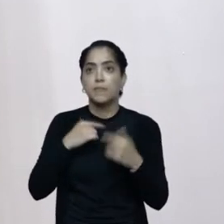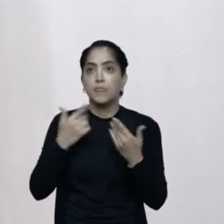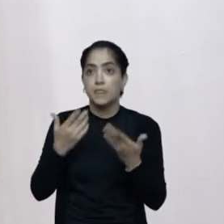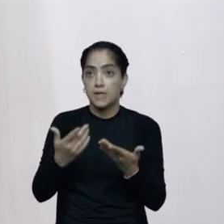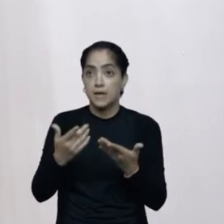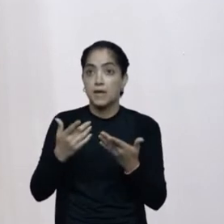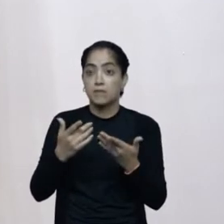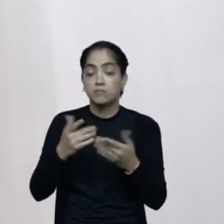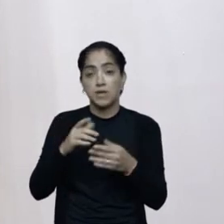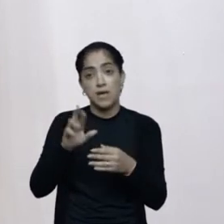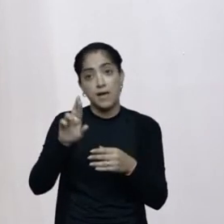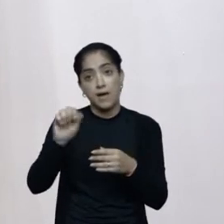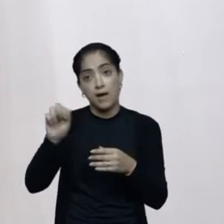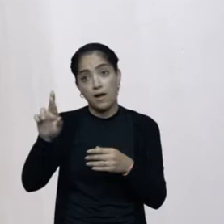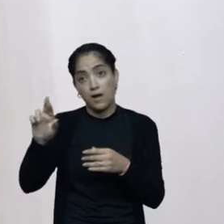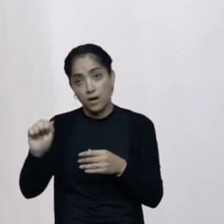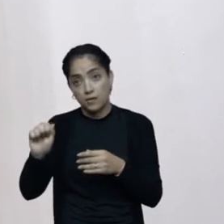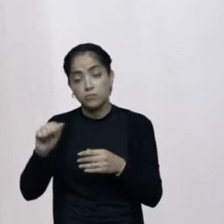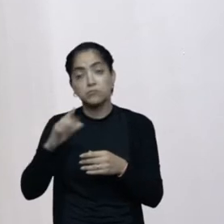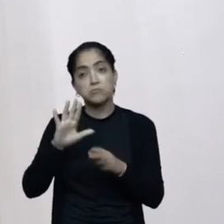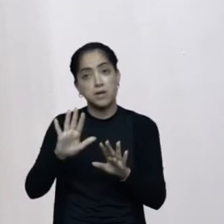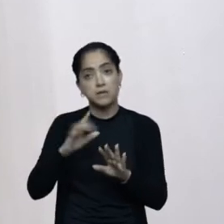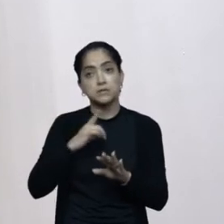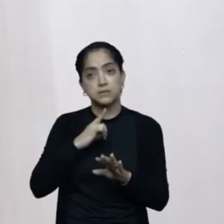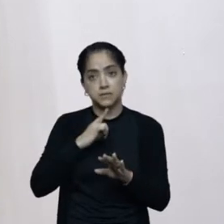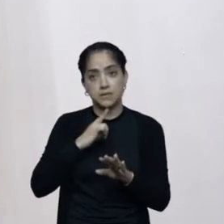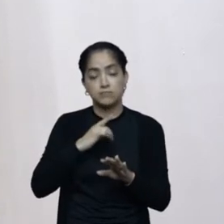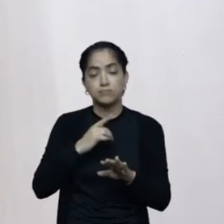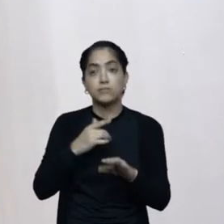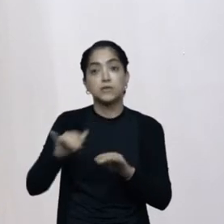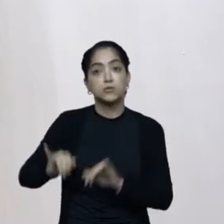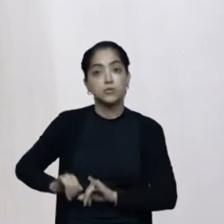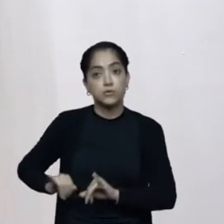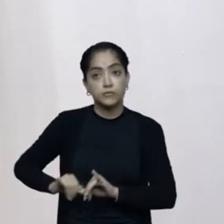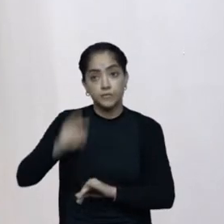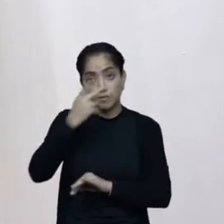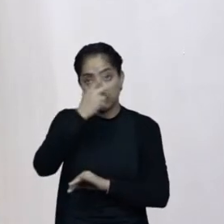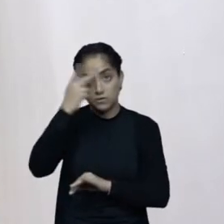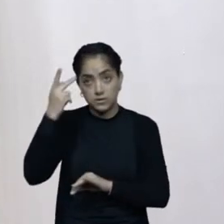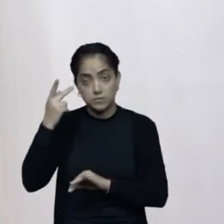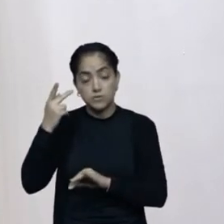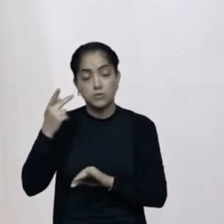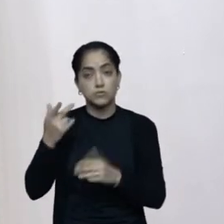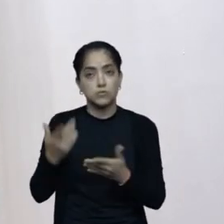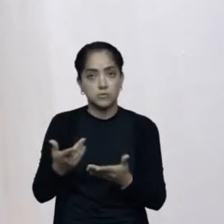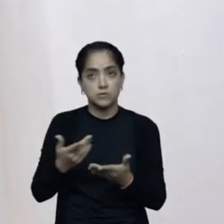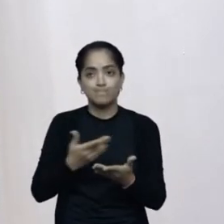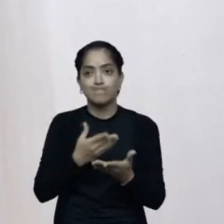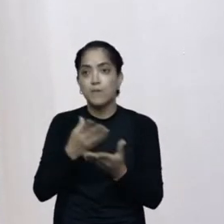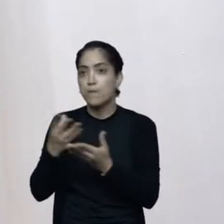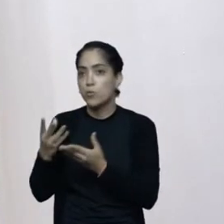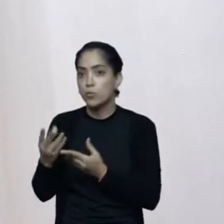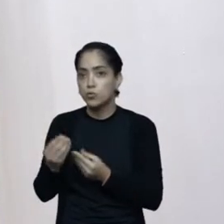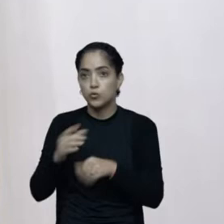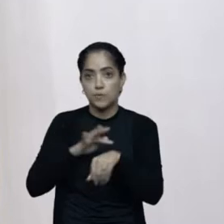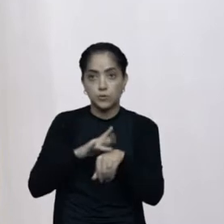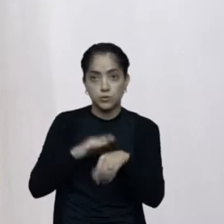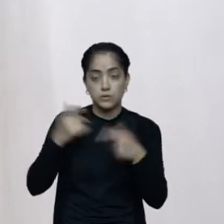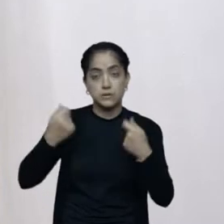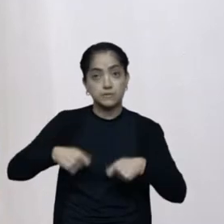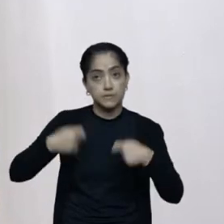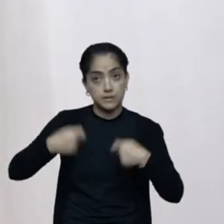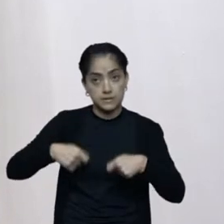raro, mas existe. E o sofrimento dessas pessoas é muito grande. Por esse motivo, é uma doença que precisa